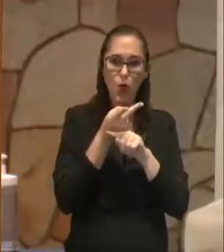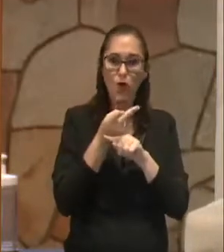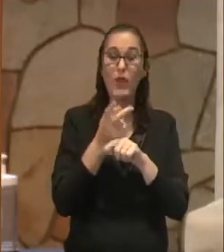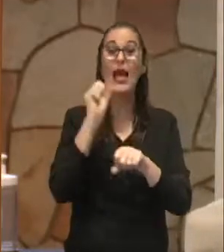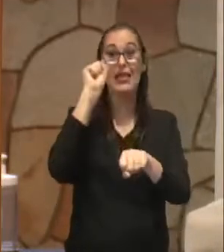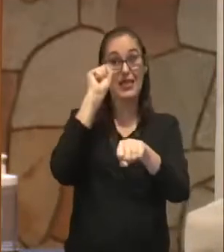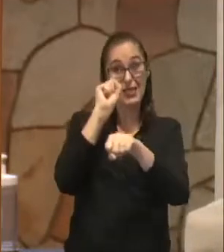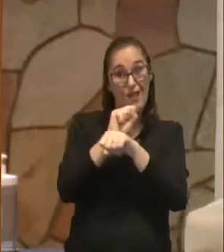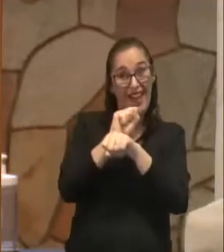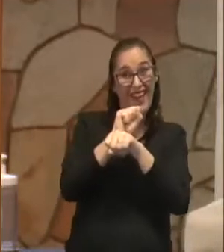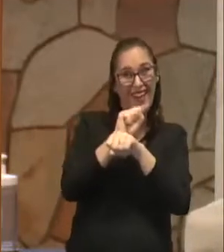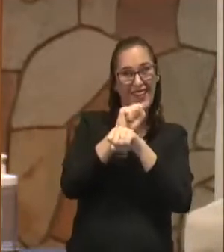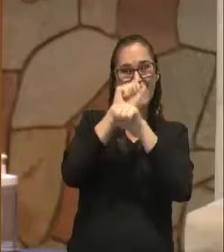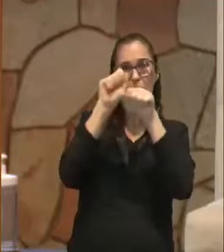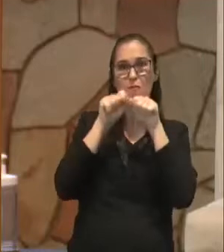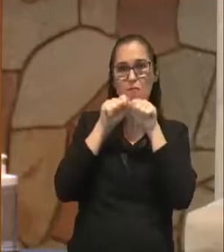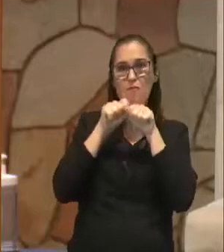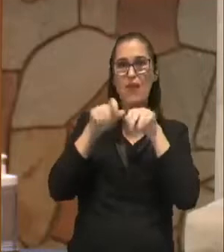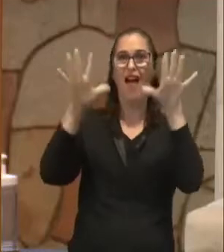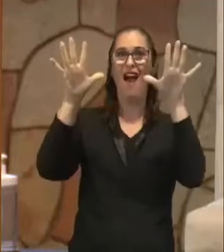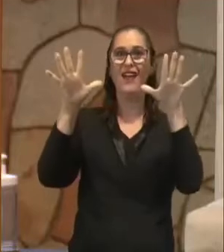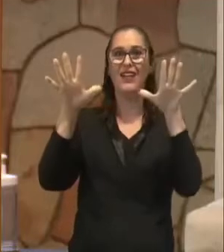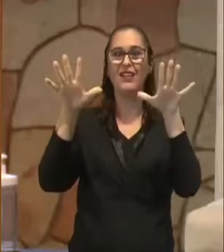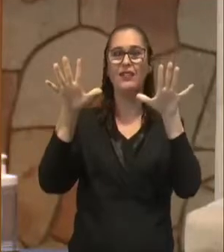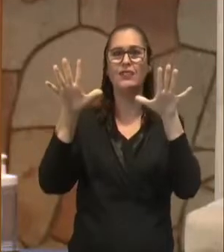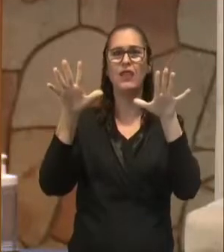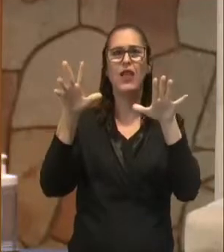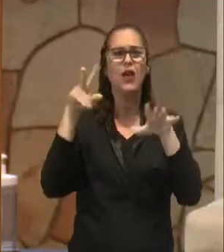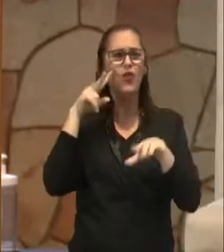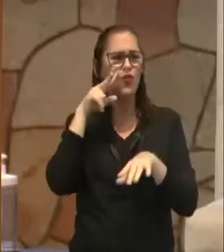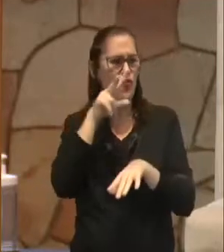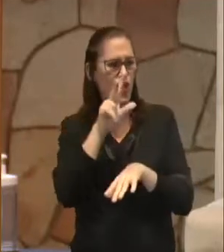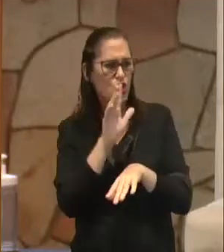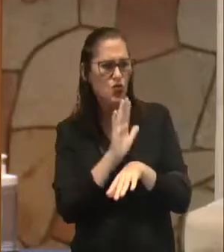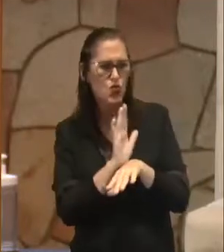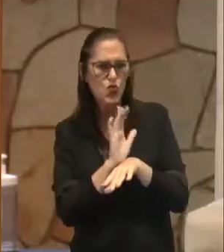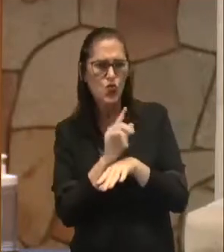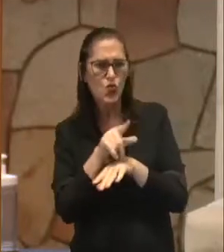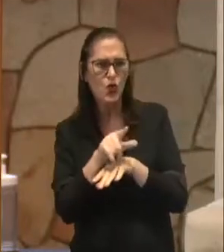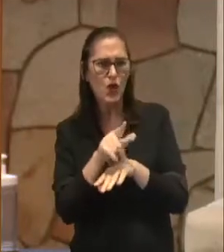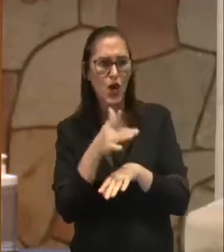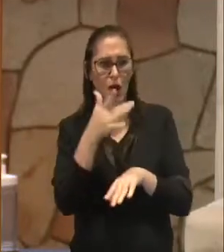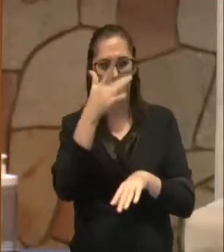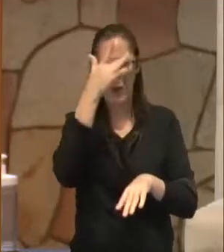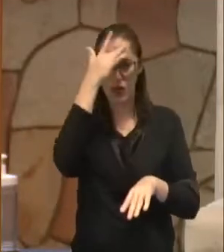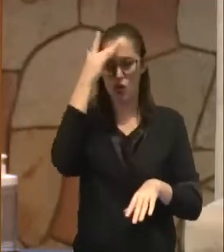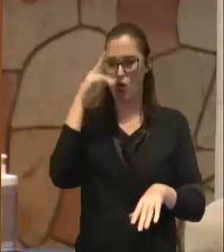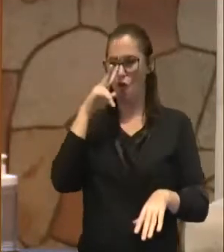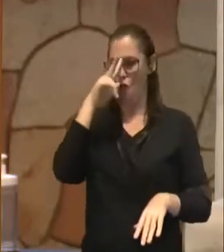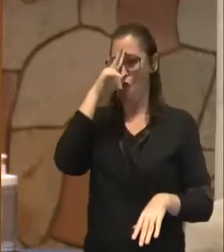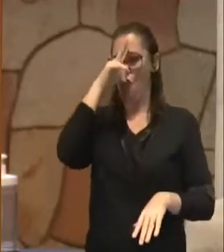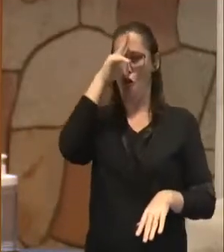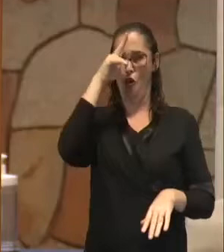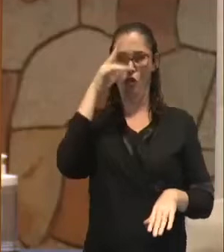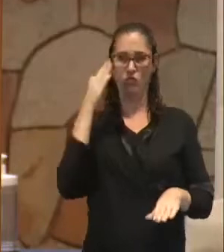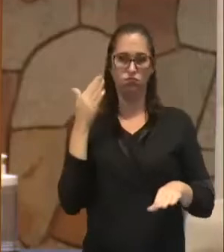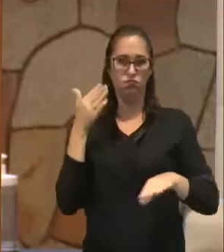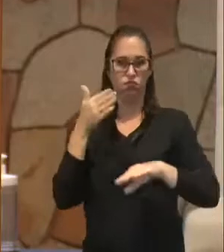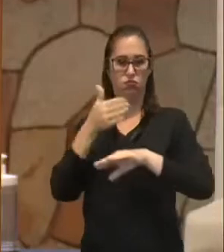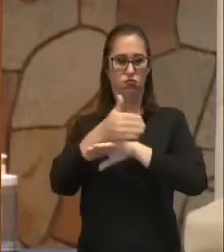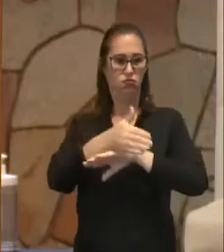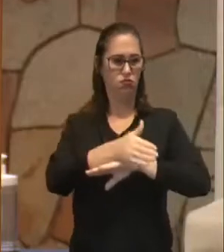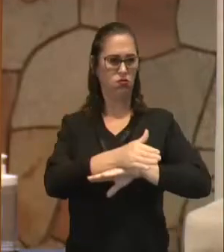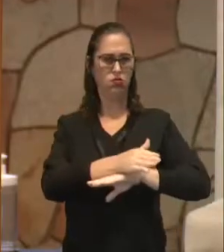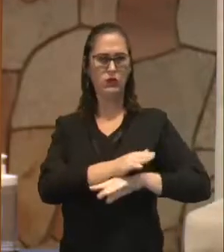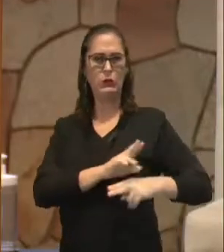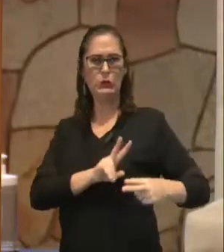Espera de um Milagre. E essa cena tem um homem forte, um homem zarrão, que entra na prisão. Ele